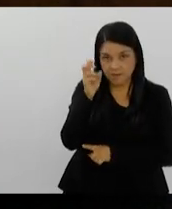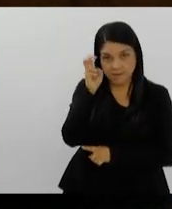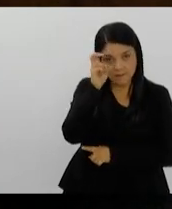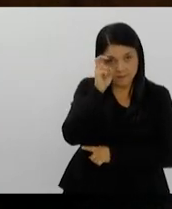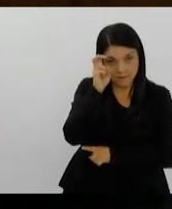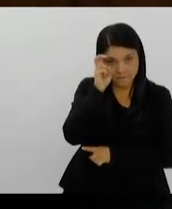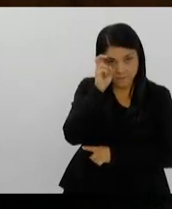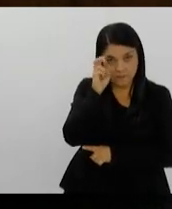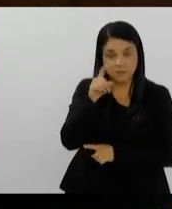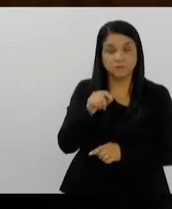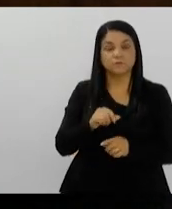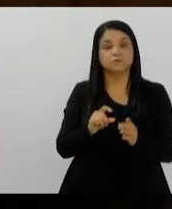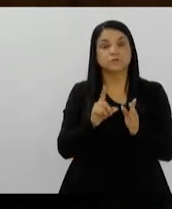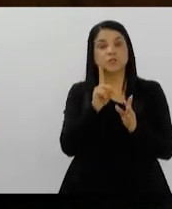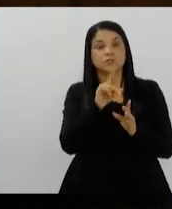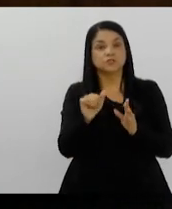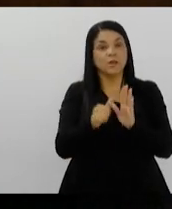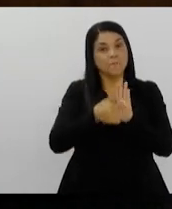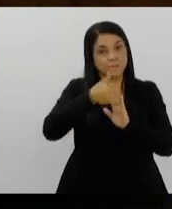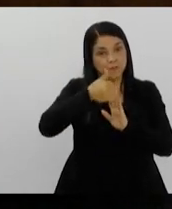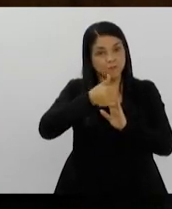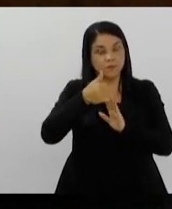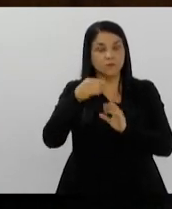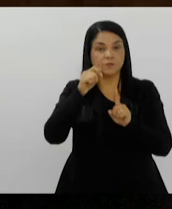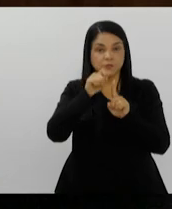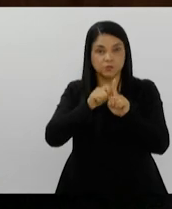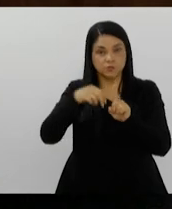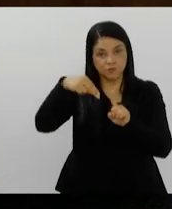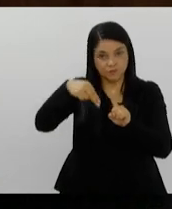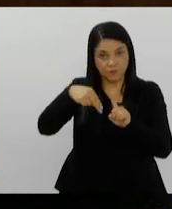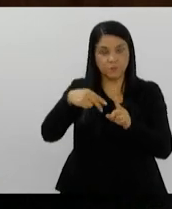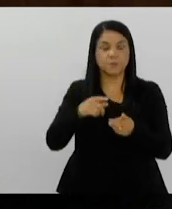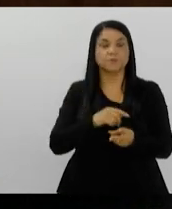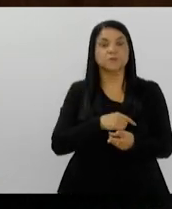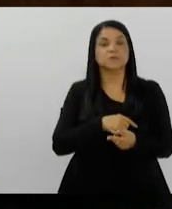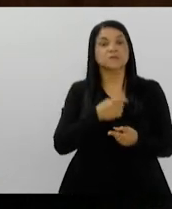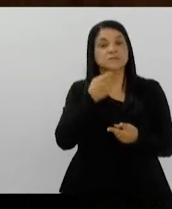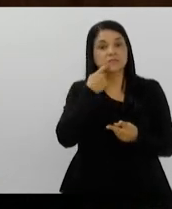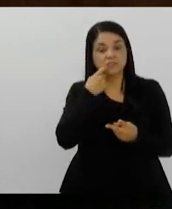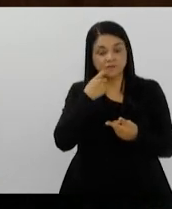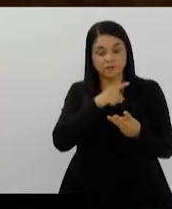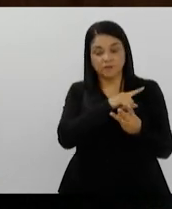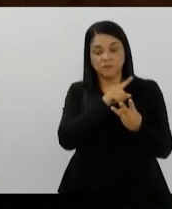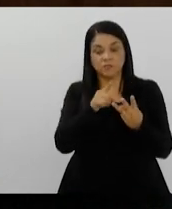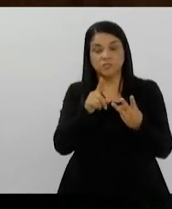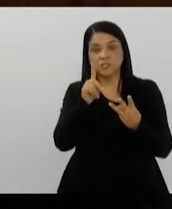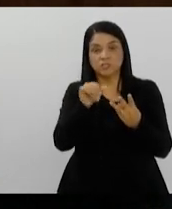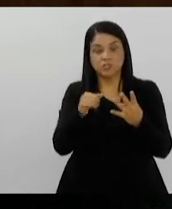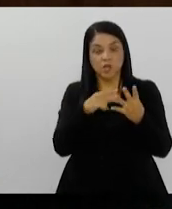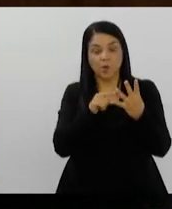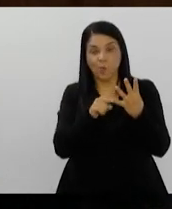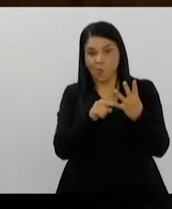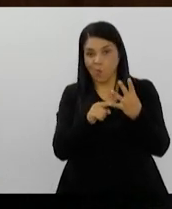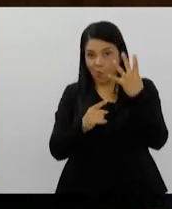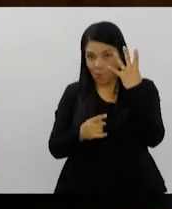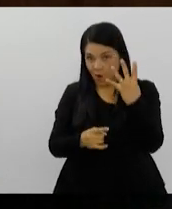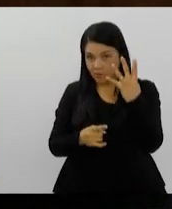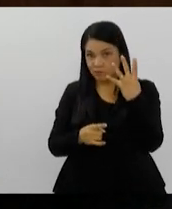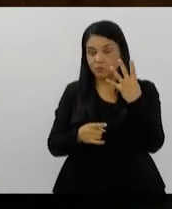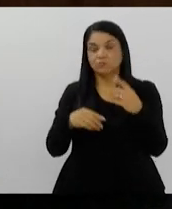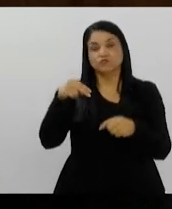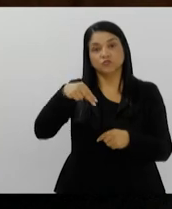quinta-feira, 1º de novembro, sexta-feira, 4, 5 e 6